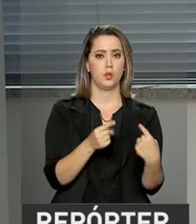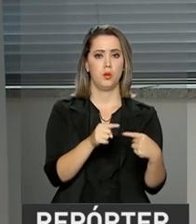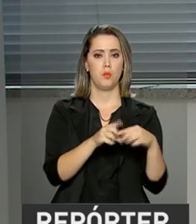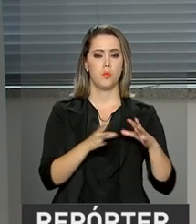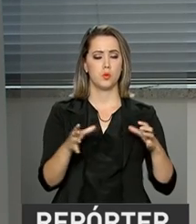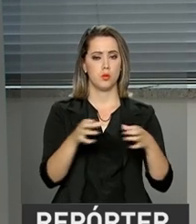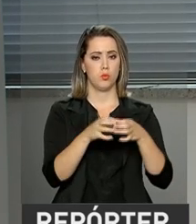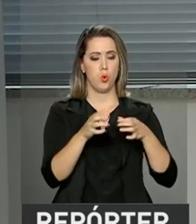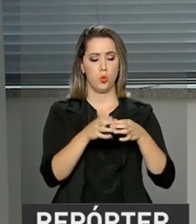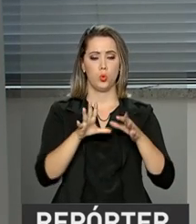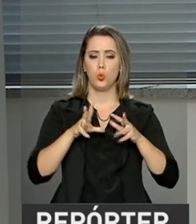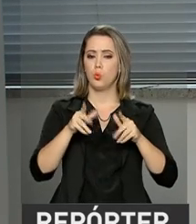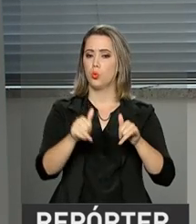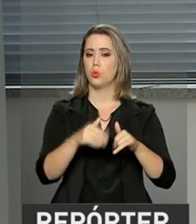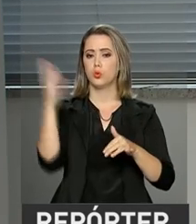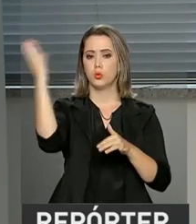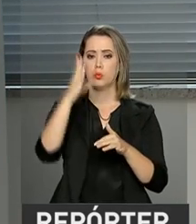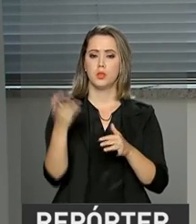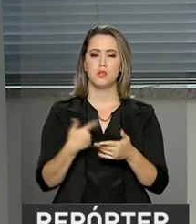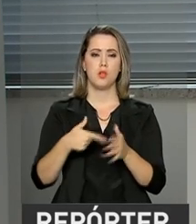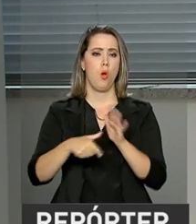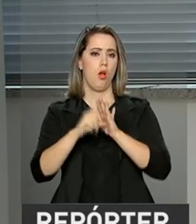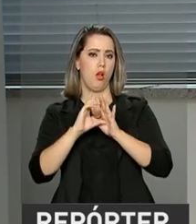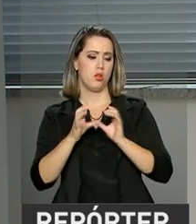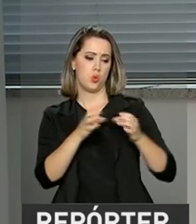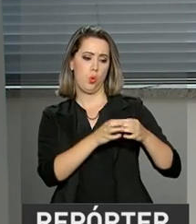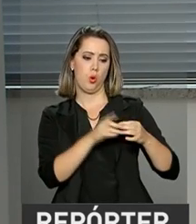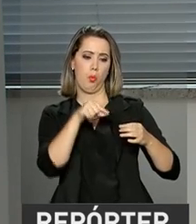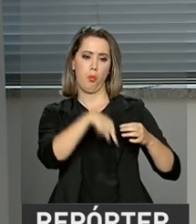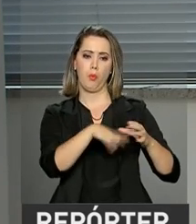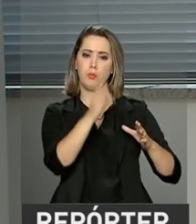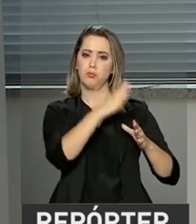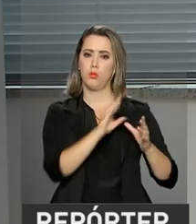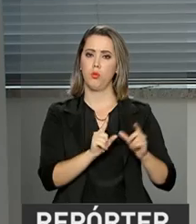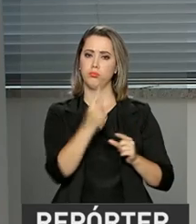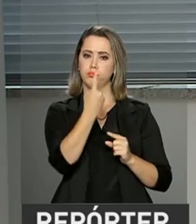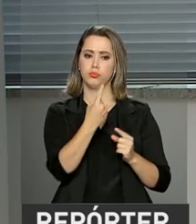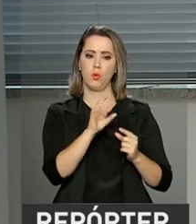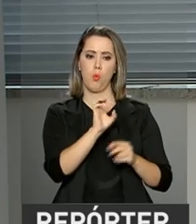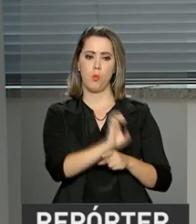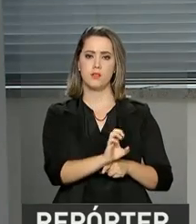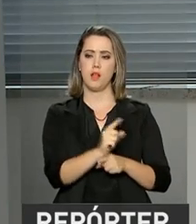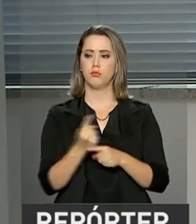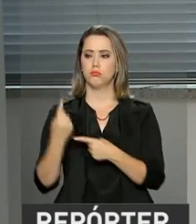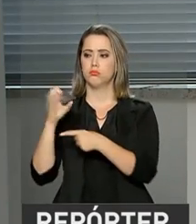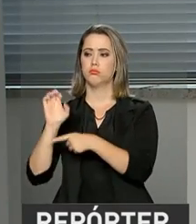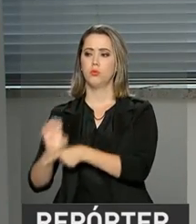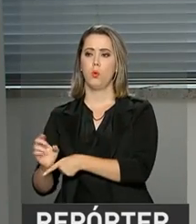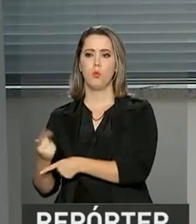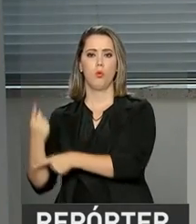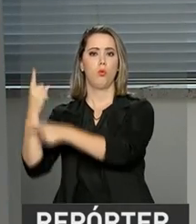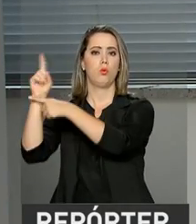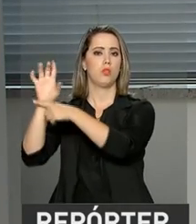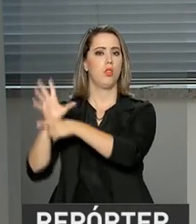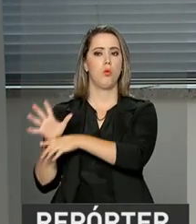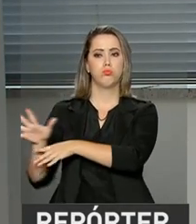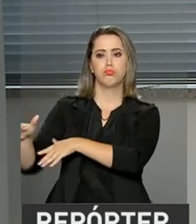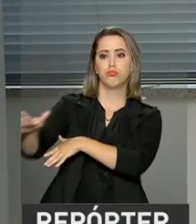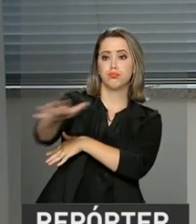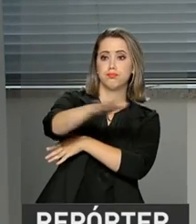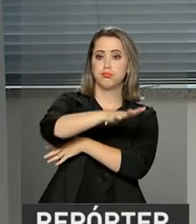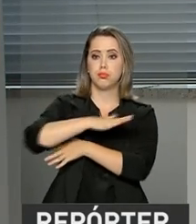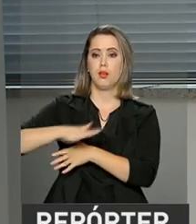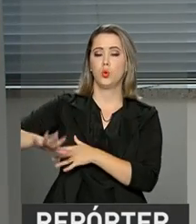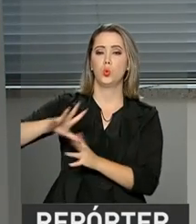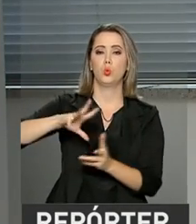desterritorializada ou seja a gente abandonou aquela antiga concepção de competência por unidade para passar a ter uma visão glob B dos créditos das